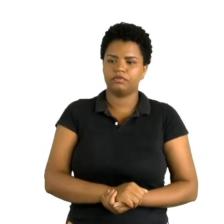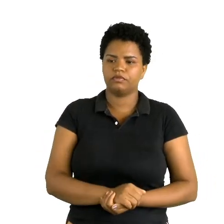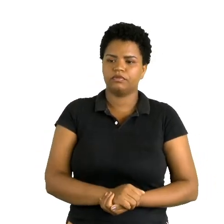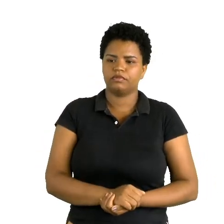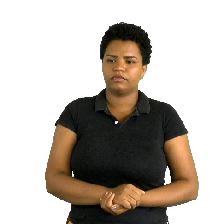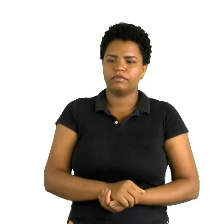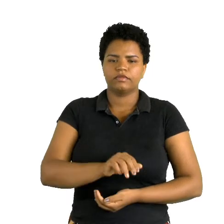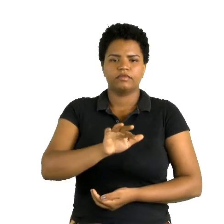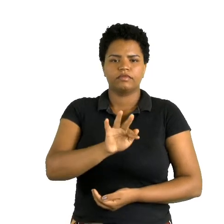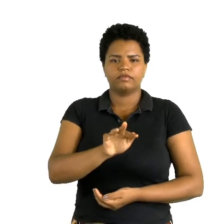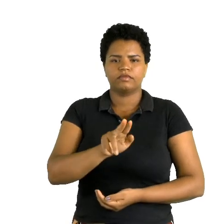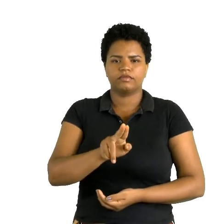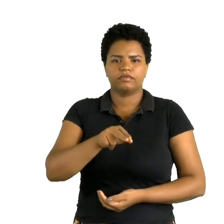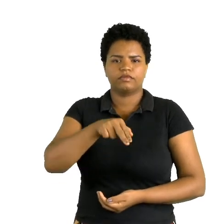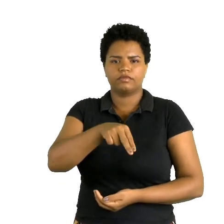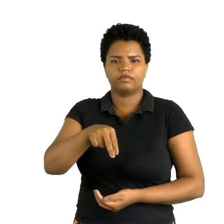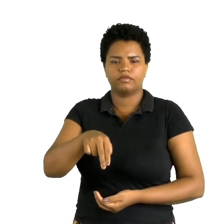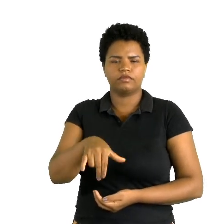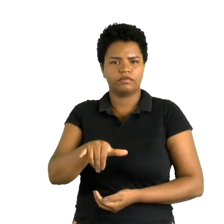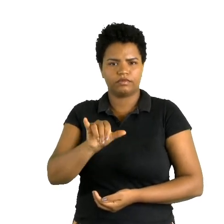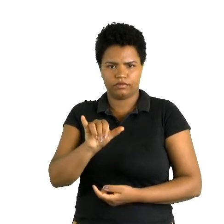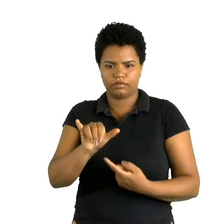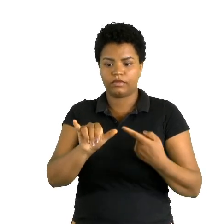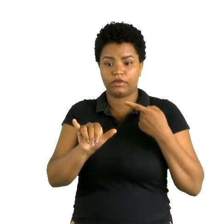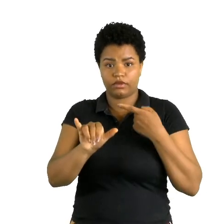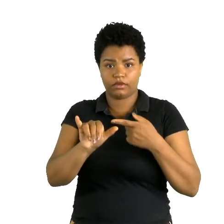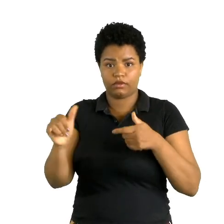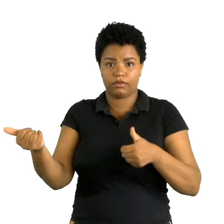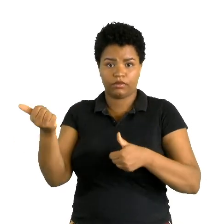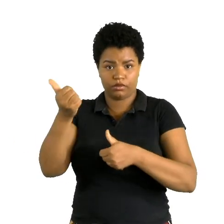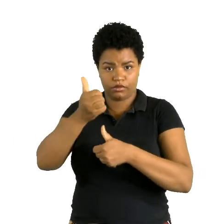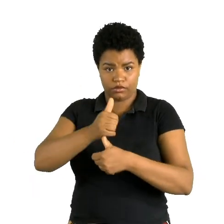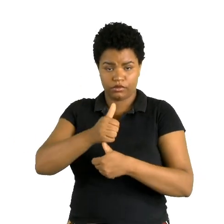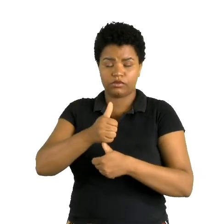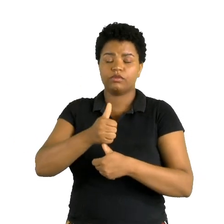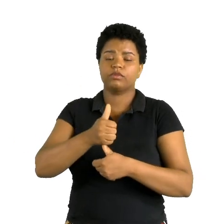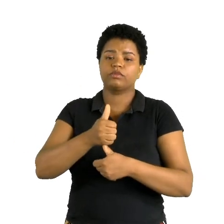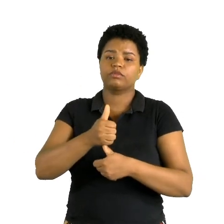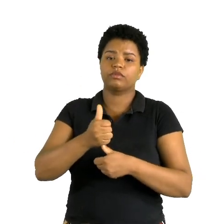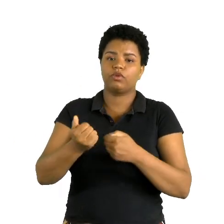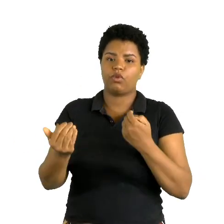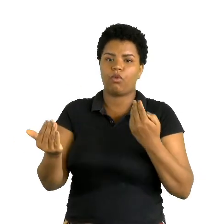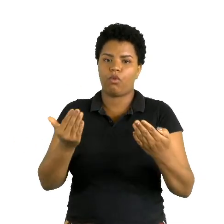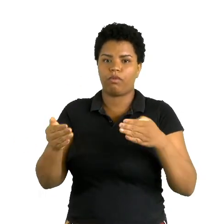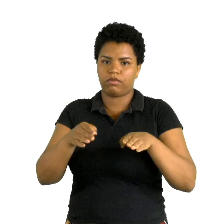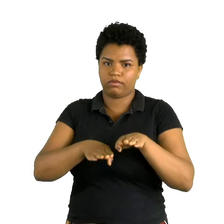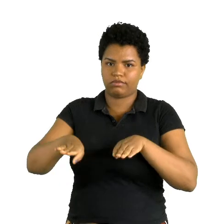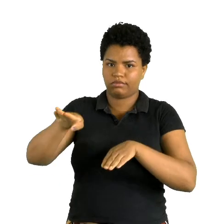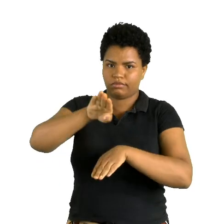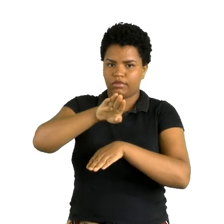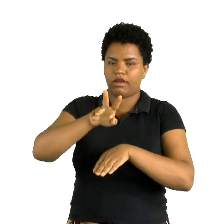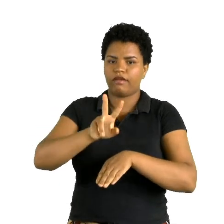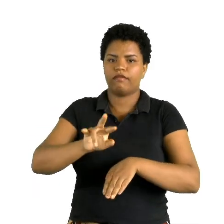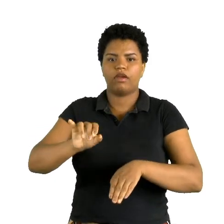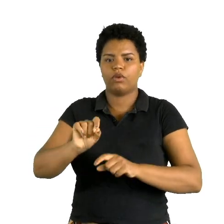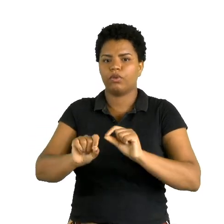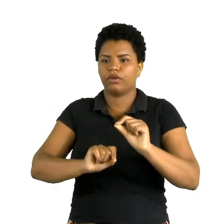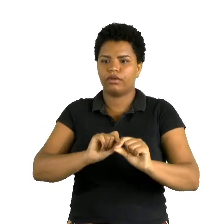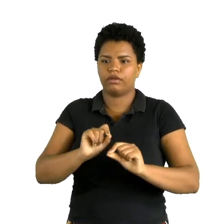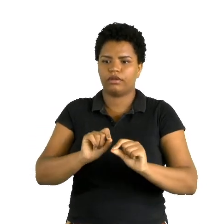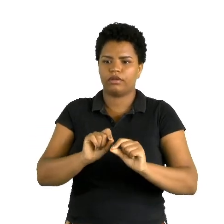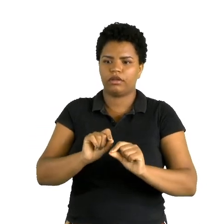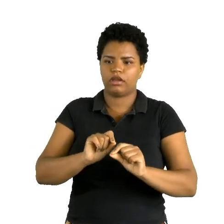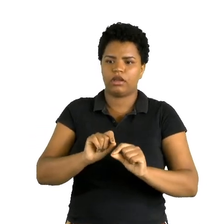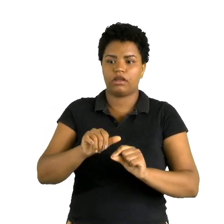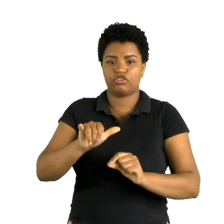Funny, termina em Y aí. Vamos para colocarmos essa forma no comparativo de superioridade, como que vai ficar? Tira o